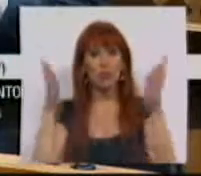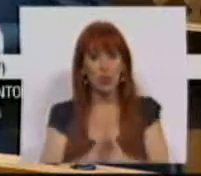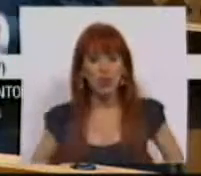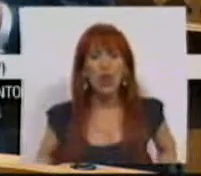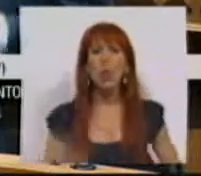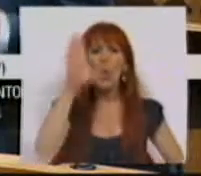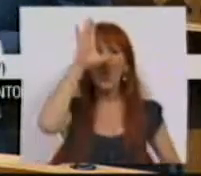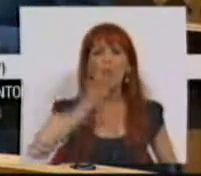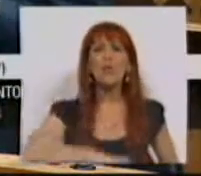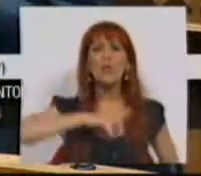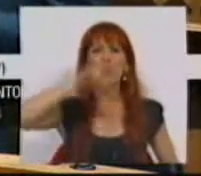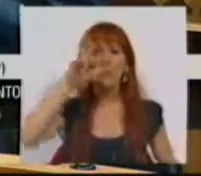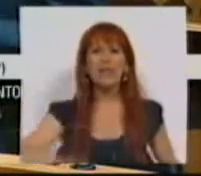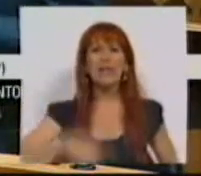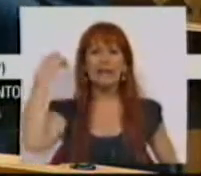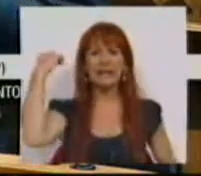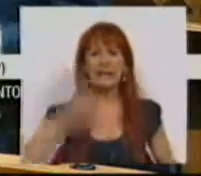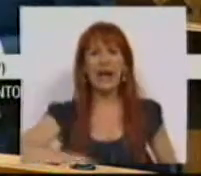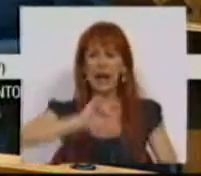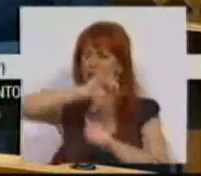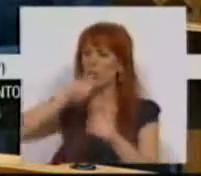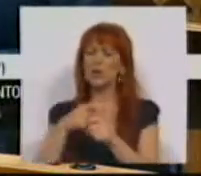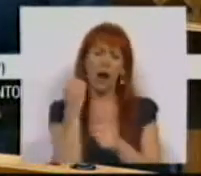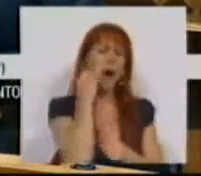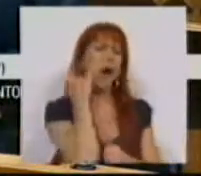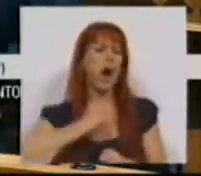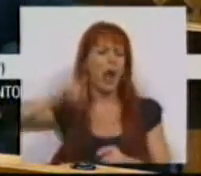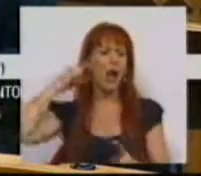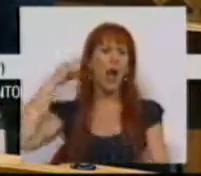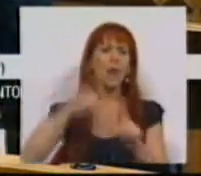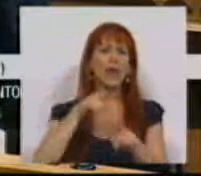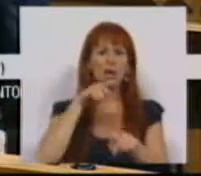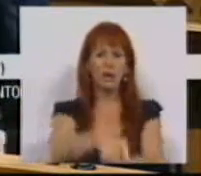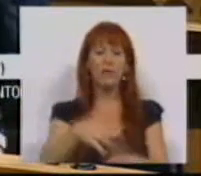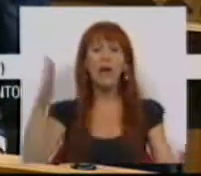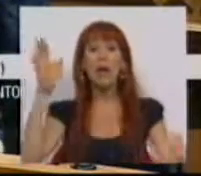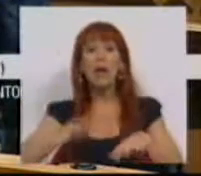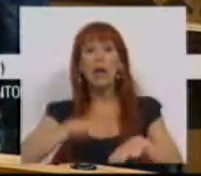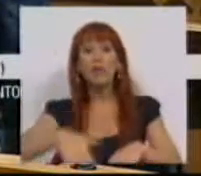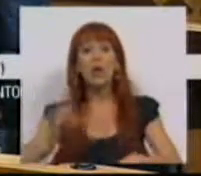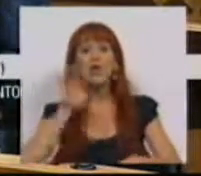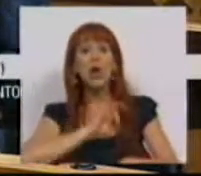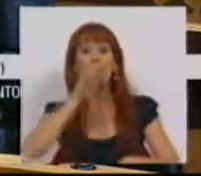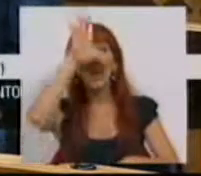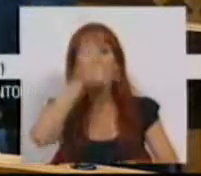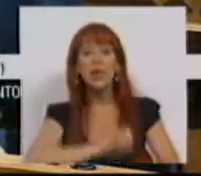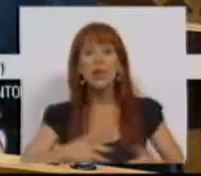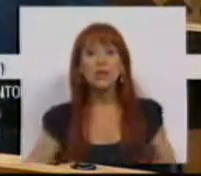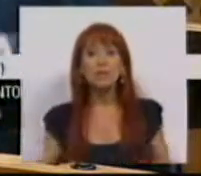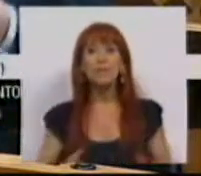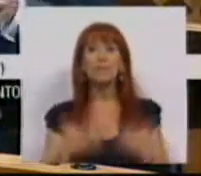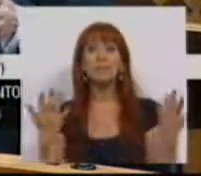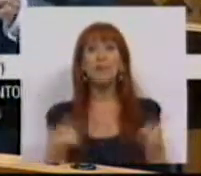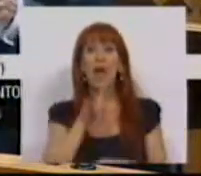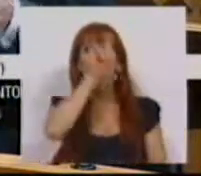O governo português tem estado ao arrepio desse objetivo. E por isso, Sr. Primeiro-Ministro,